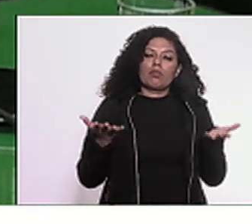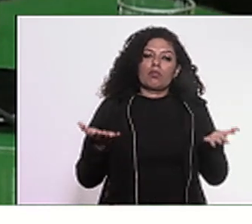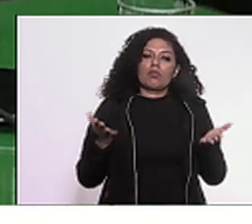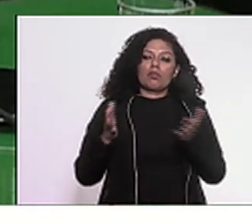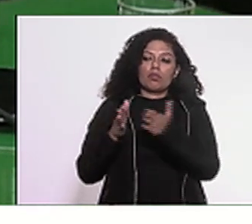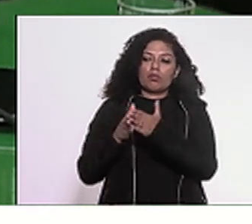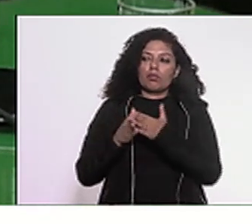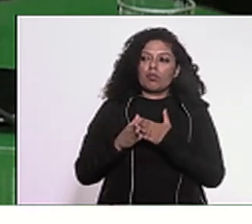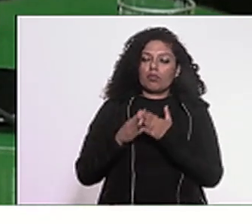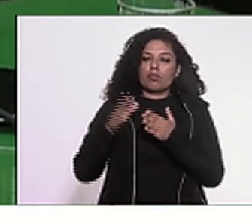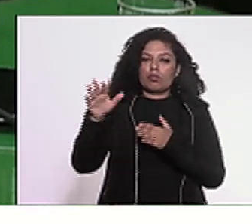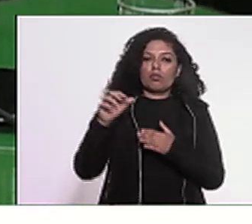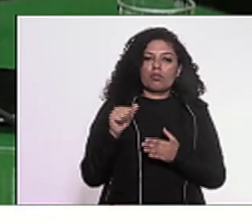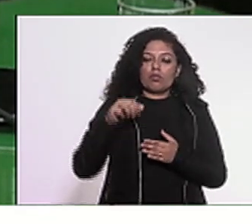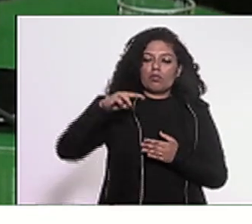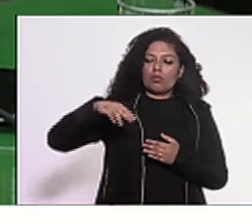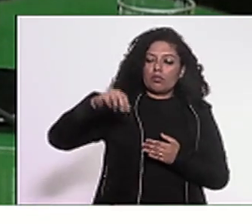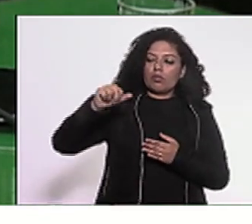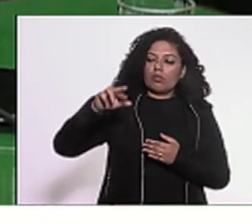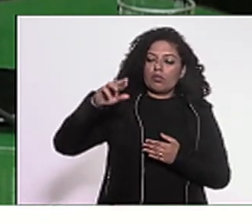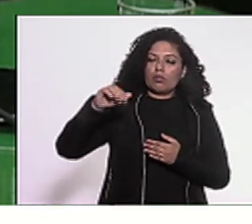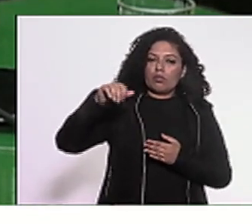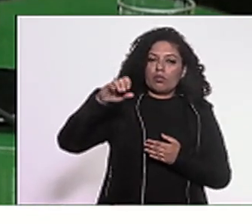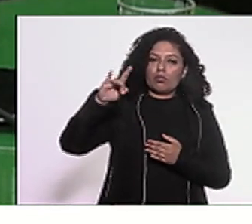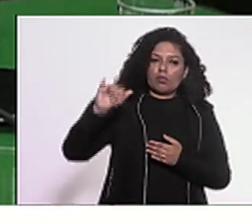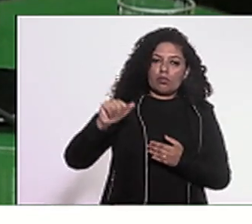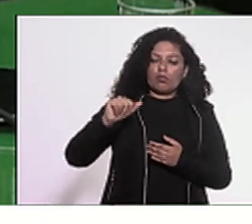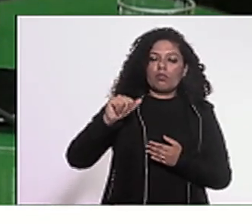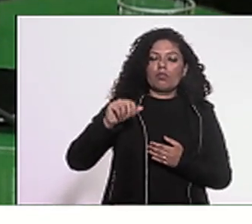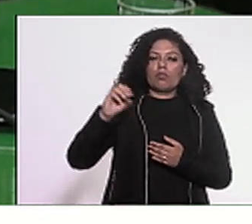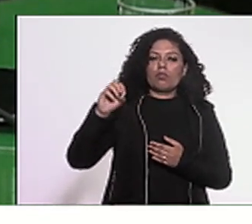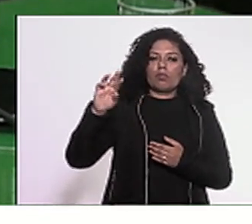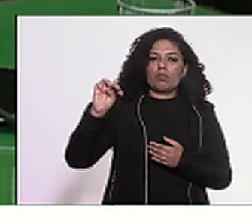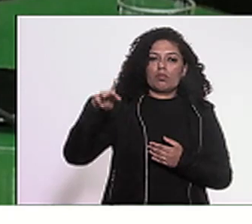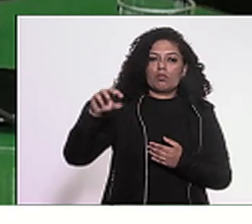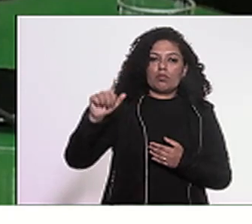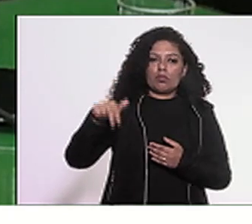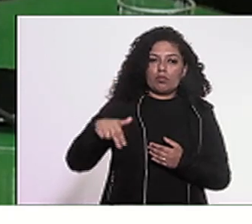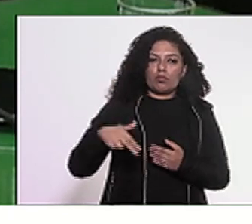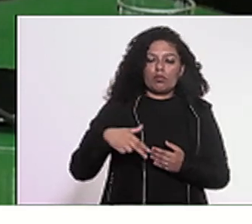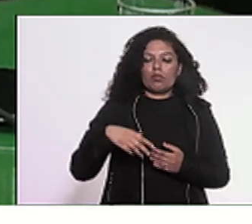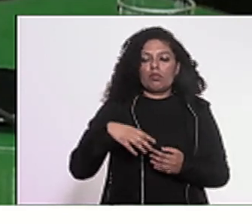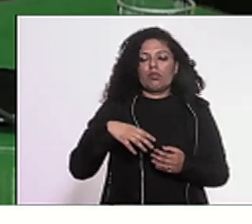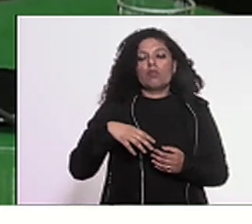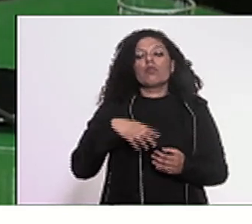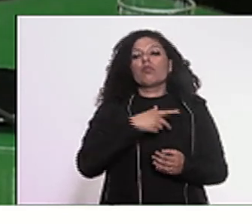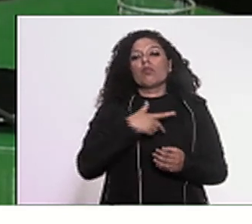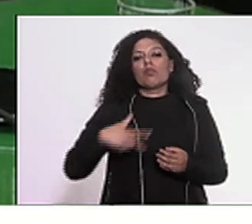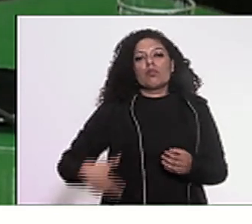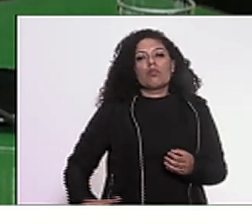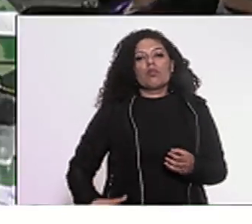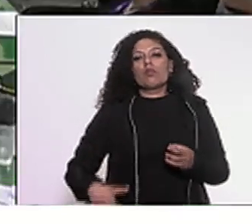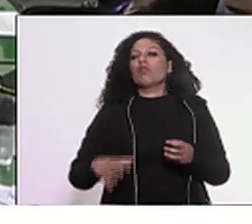palavra para Mariléia Ormon, presidente da Associação dos Funcionários do IASERJ.